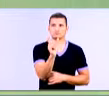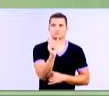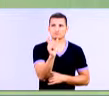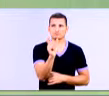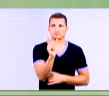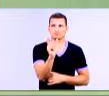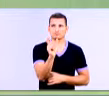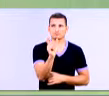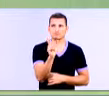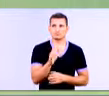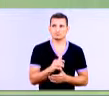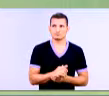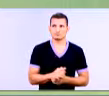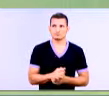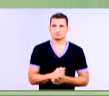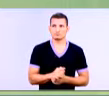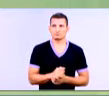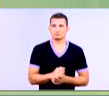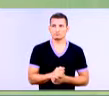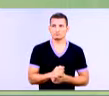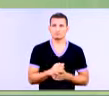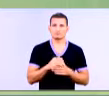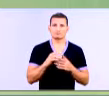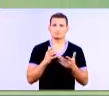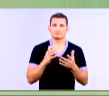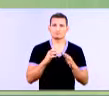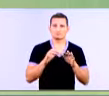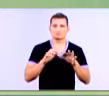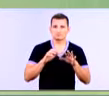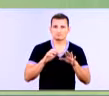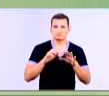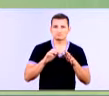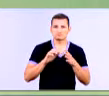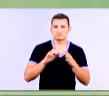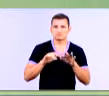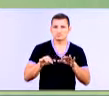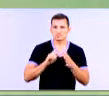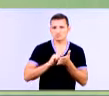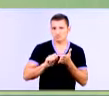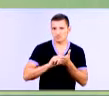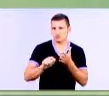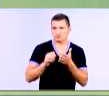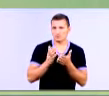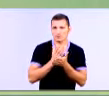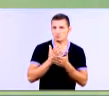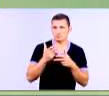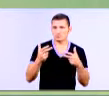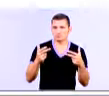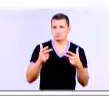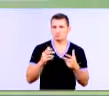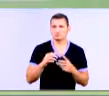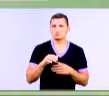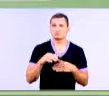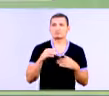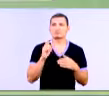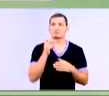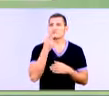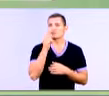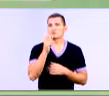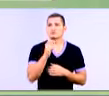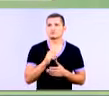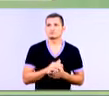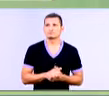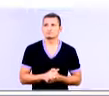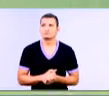É um comando de escreva alguma coisa na tela. E que coisa ele vai falar? Alô mundo. Vamos dar uma olhada no zoom,